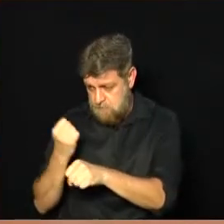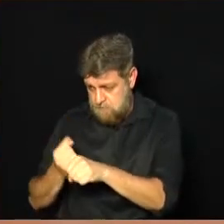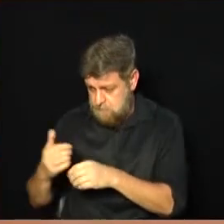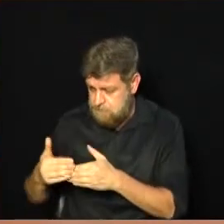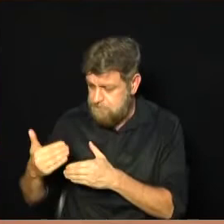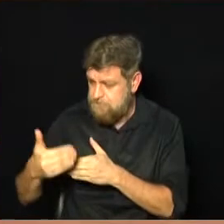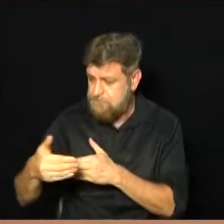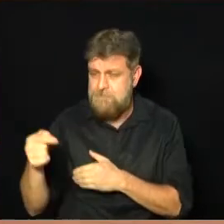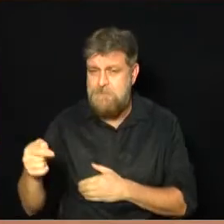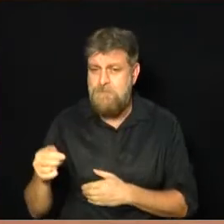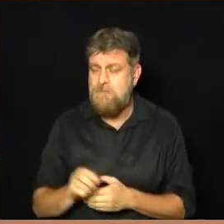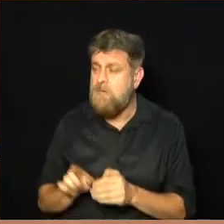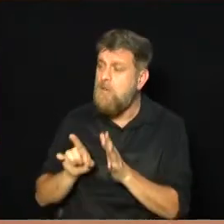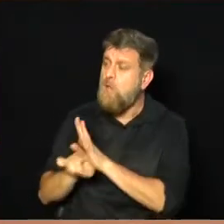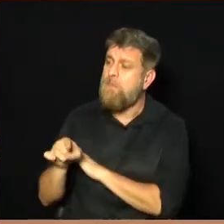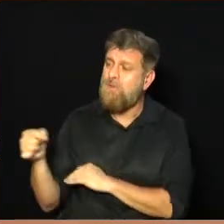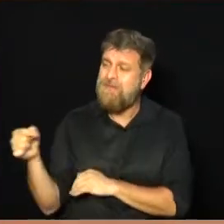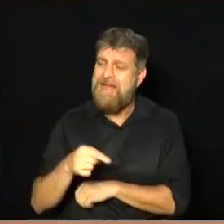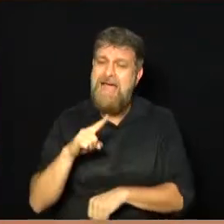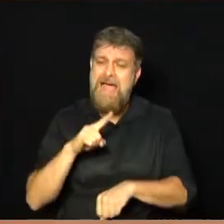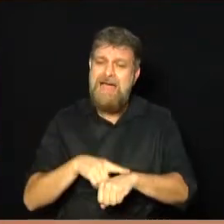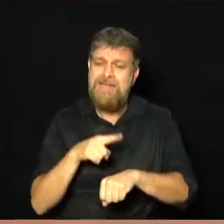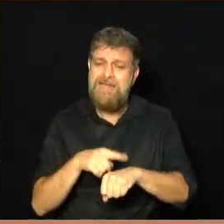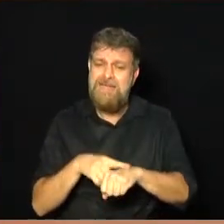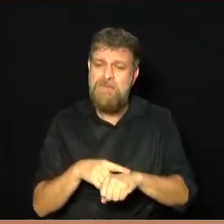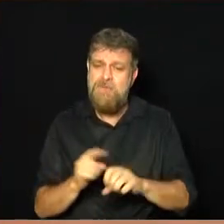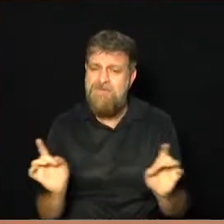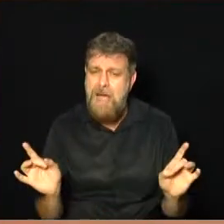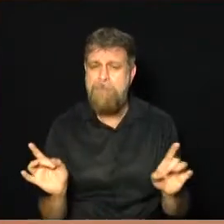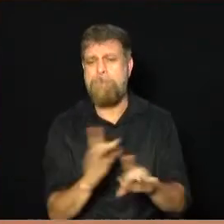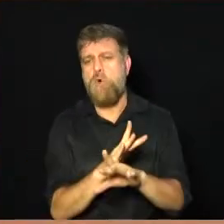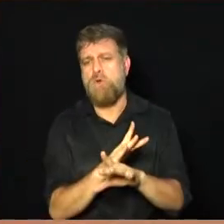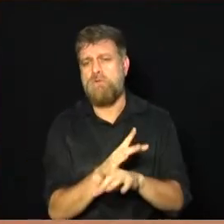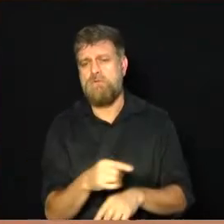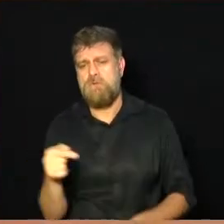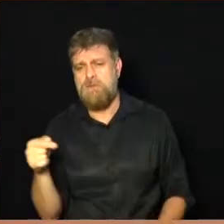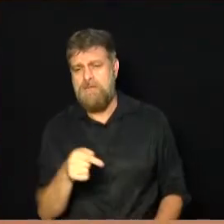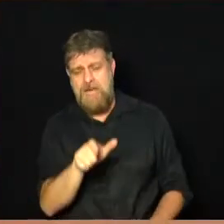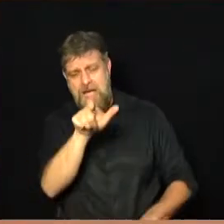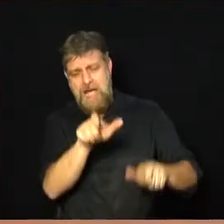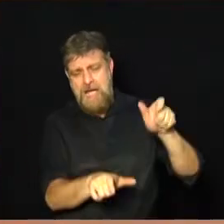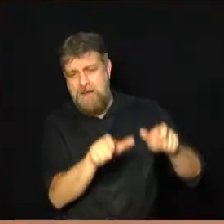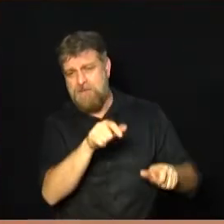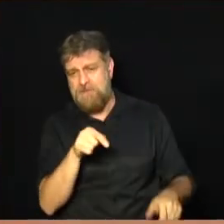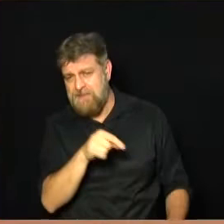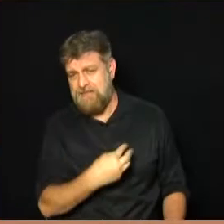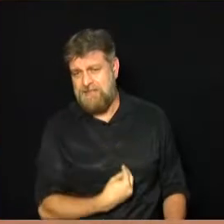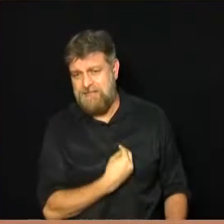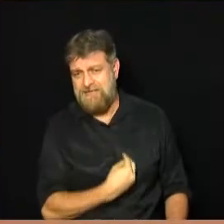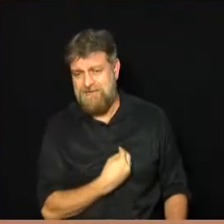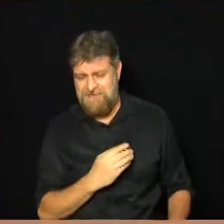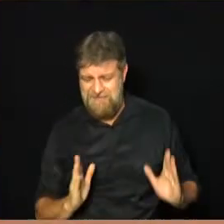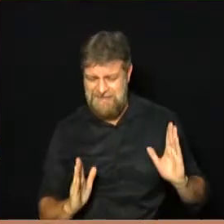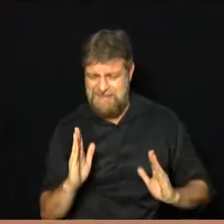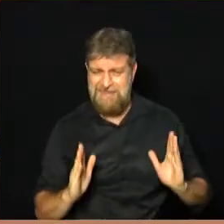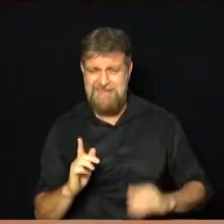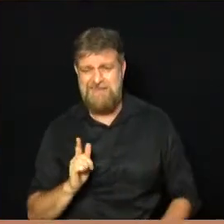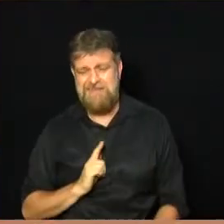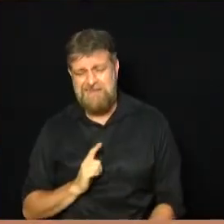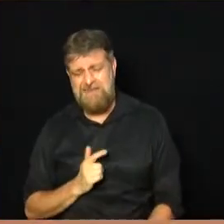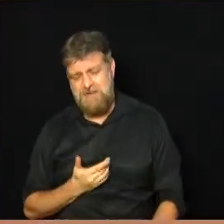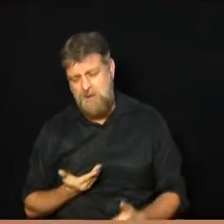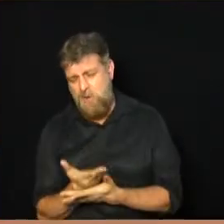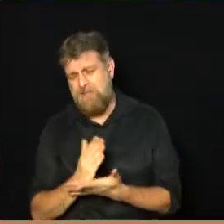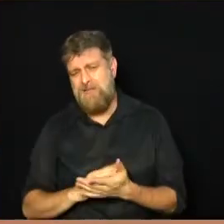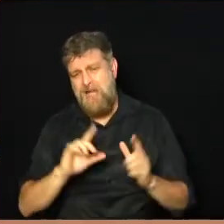que o senhor nos diria em termos de prazo para que os cidadãos que circulam naquele trecho tenham menos transtorno?